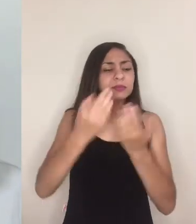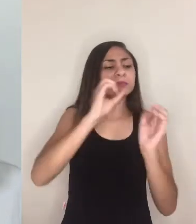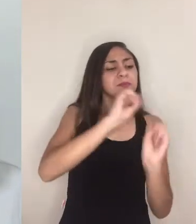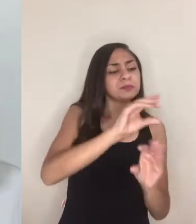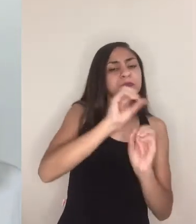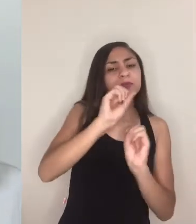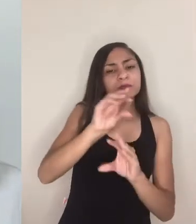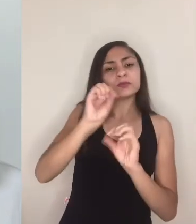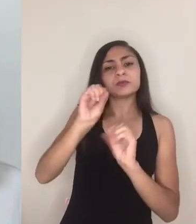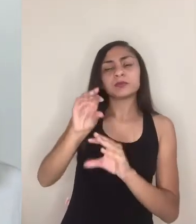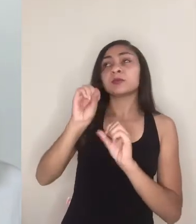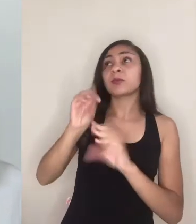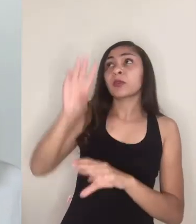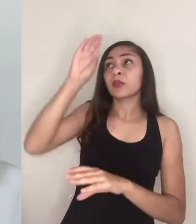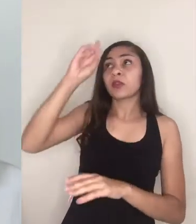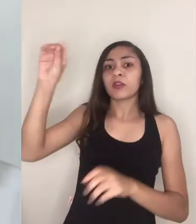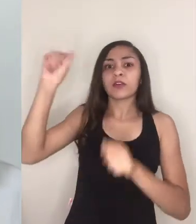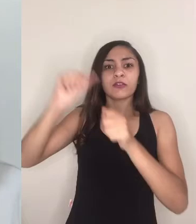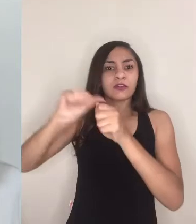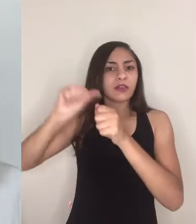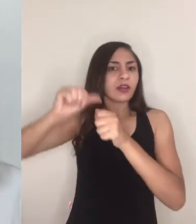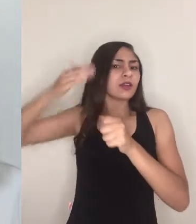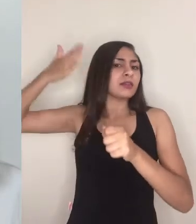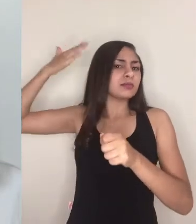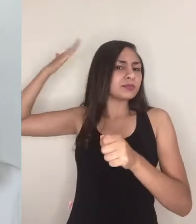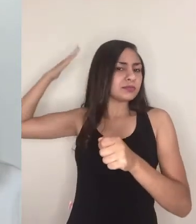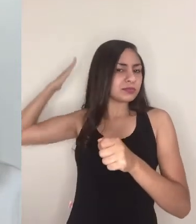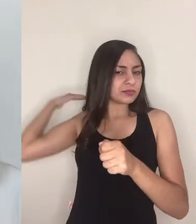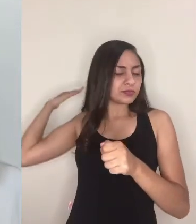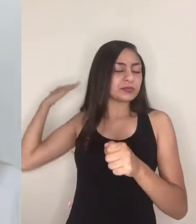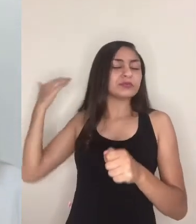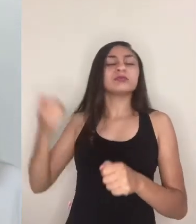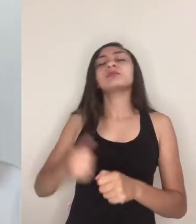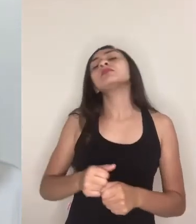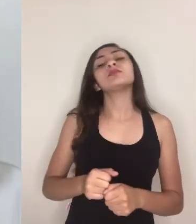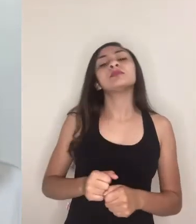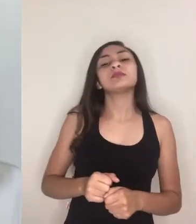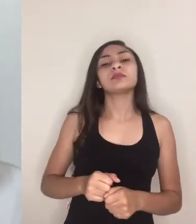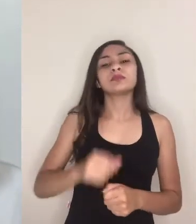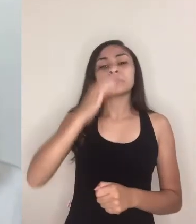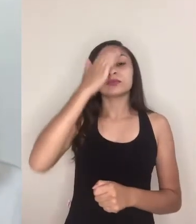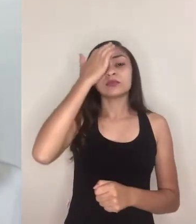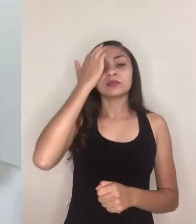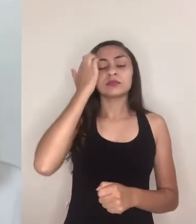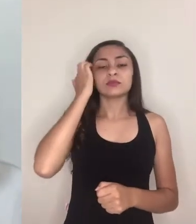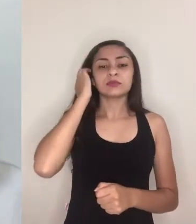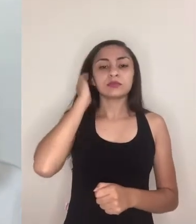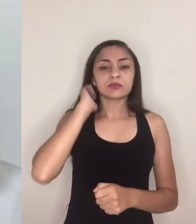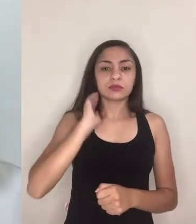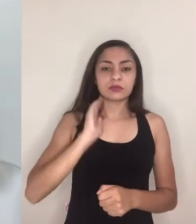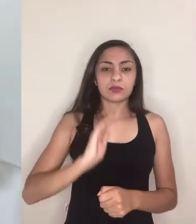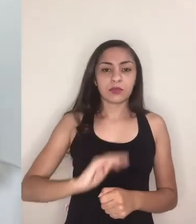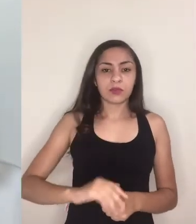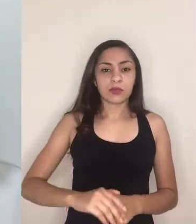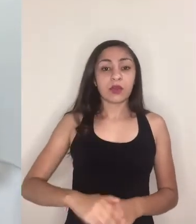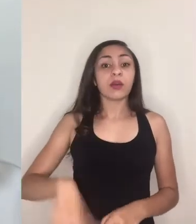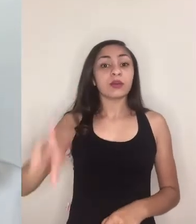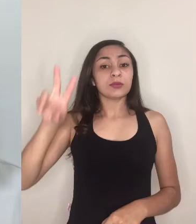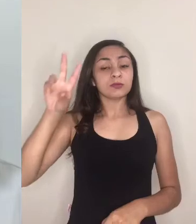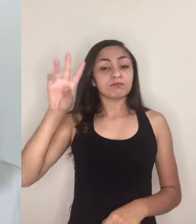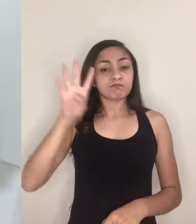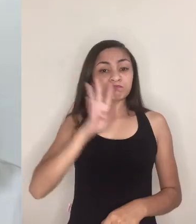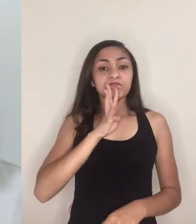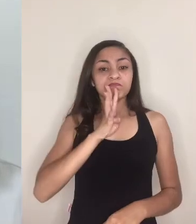nos dias deles, em dias remotos. Com esse conhecimento em mãos,